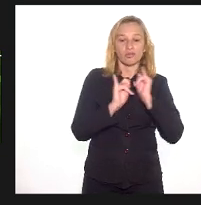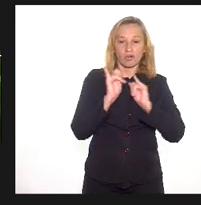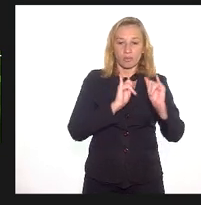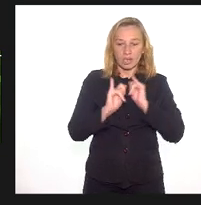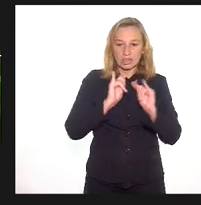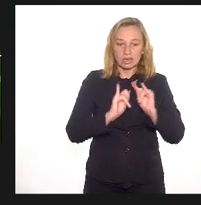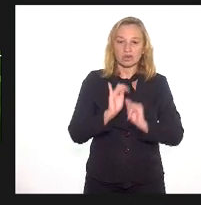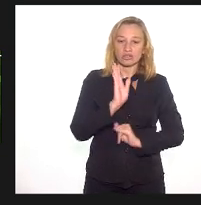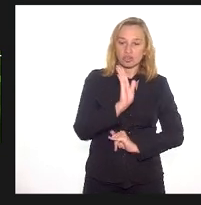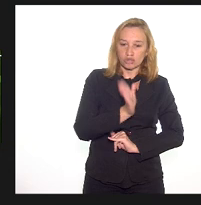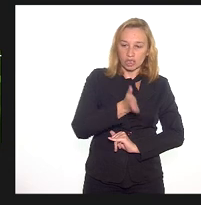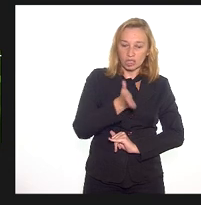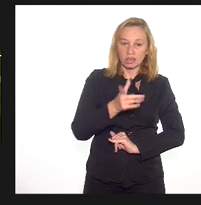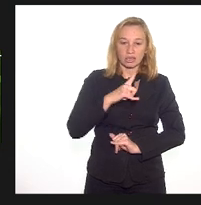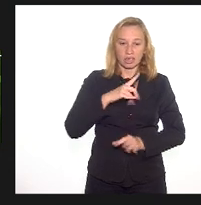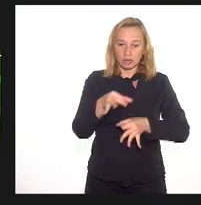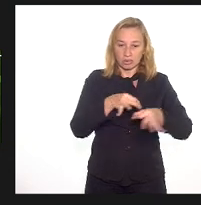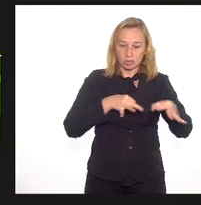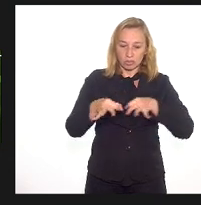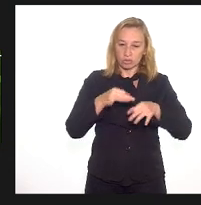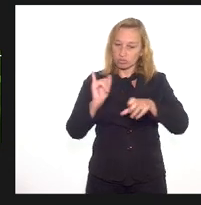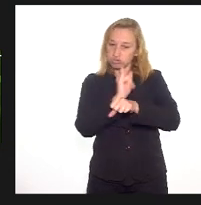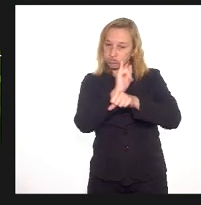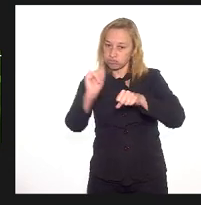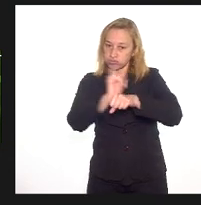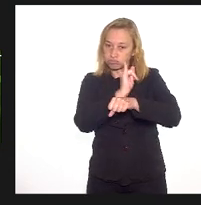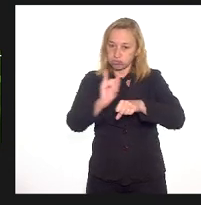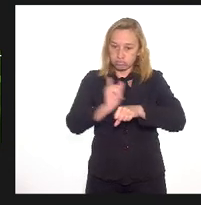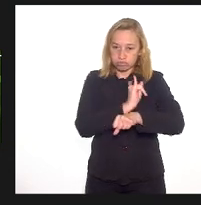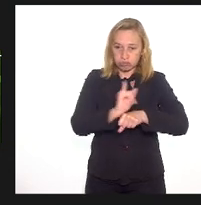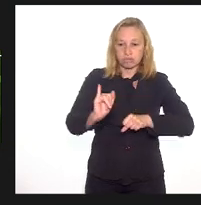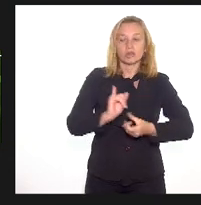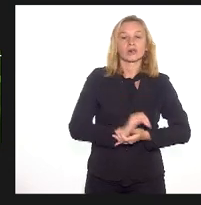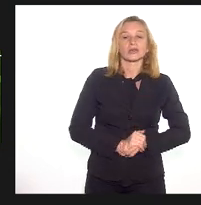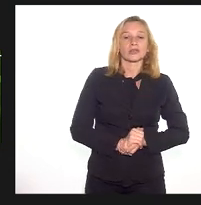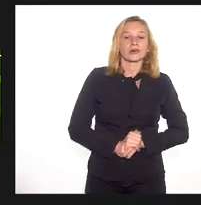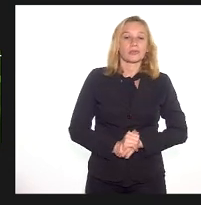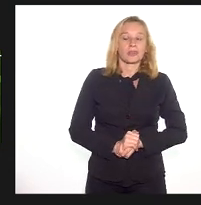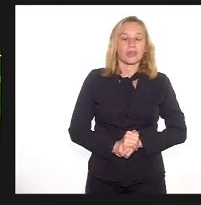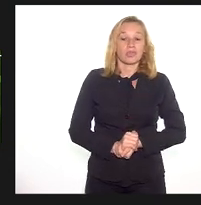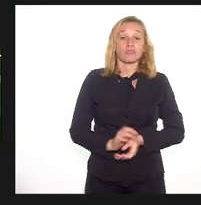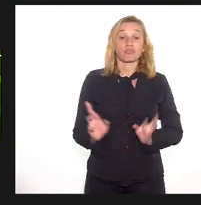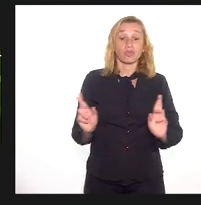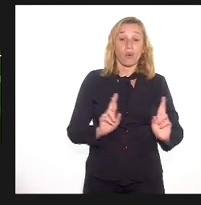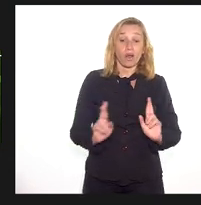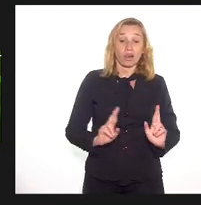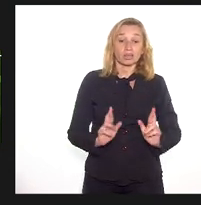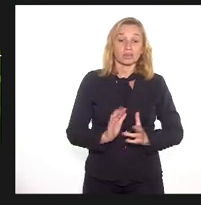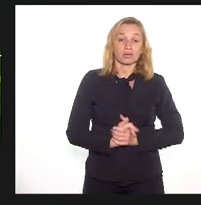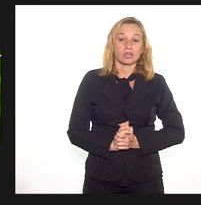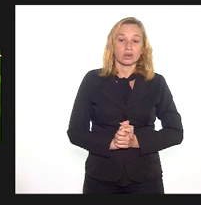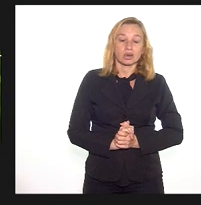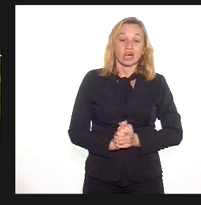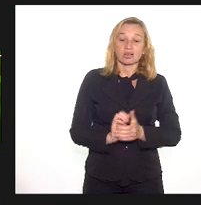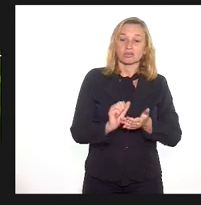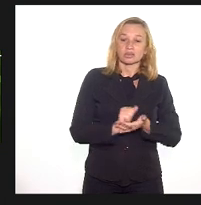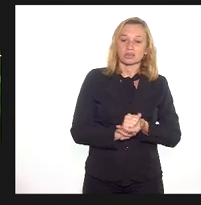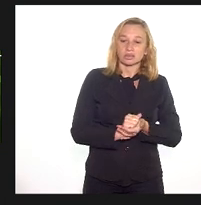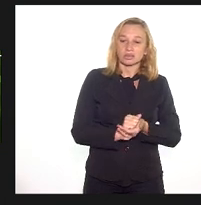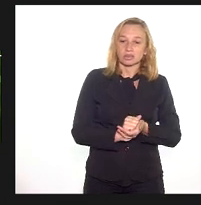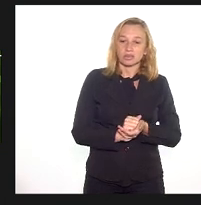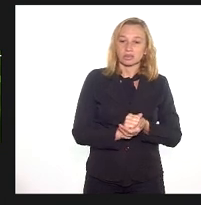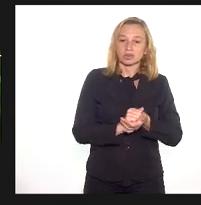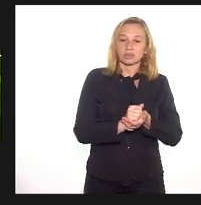está contida no nosso planejamento estratégico e, com relação às atividades